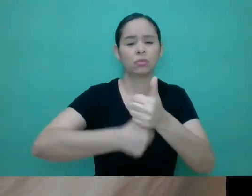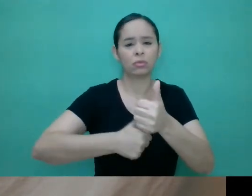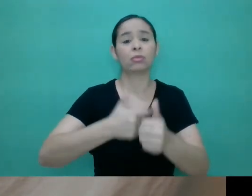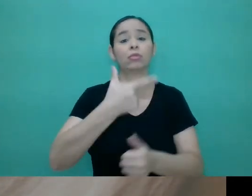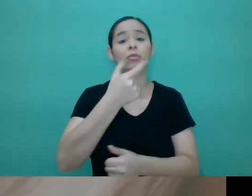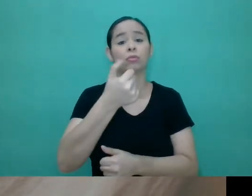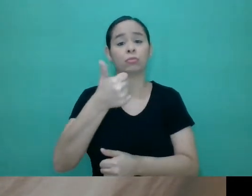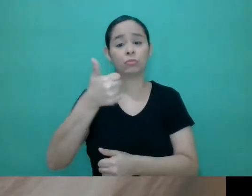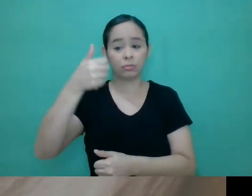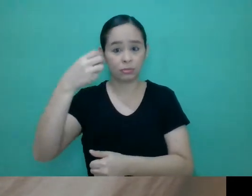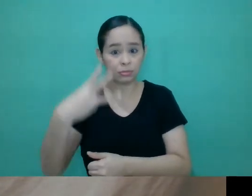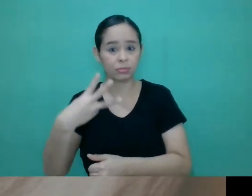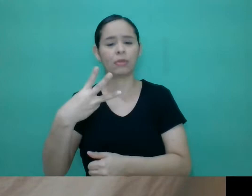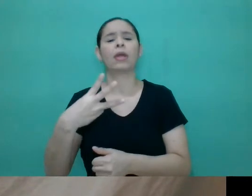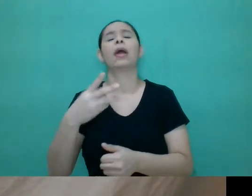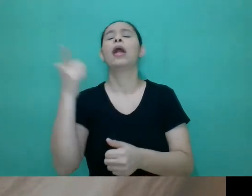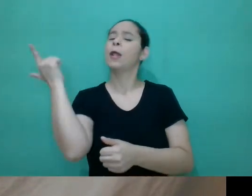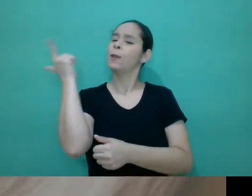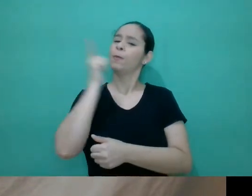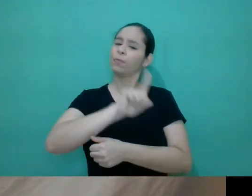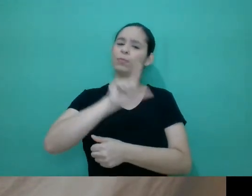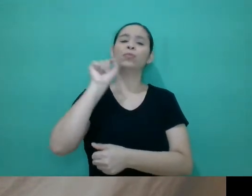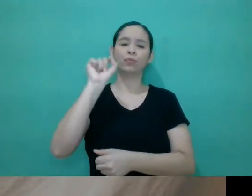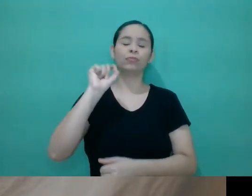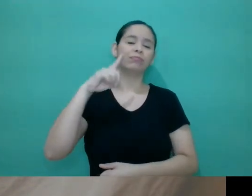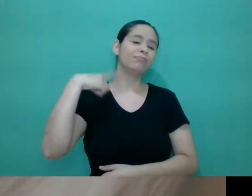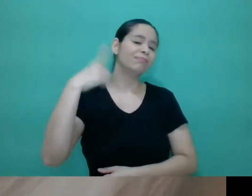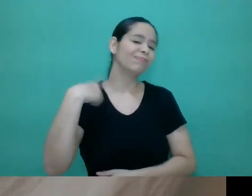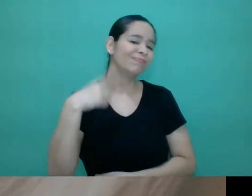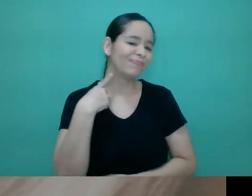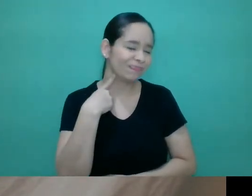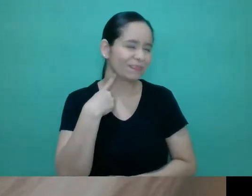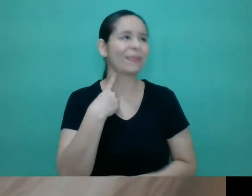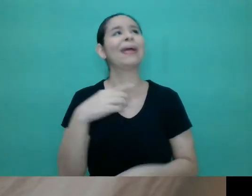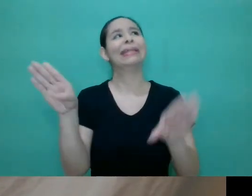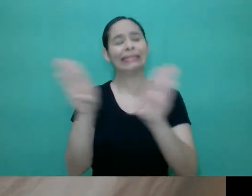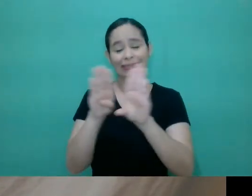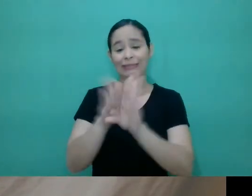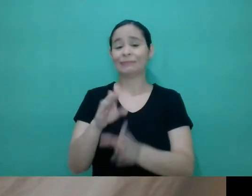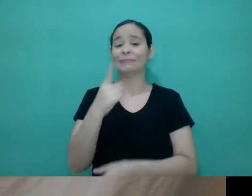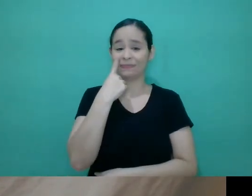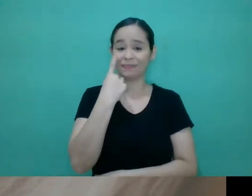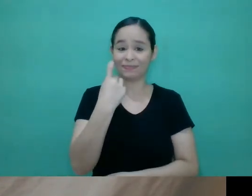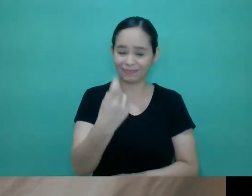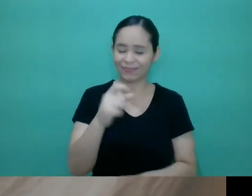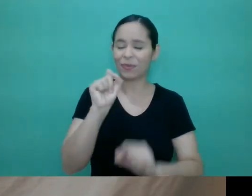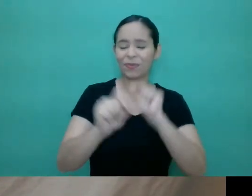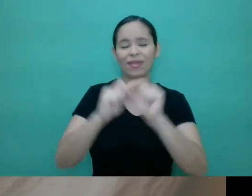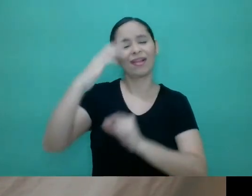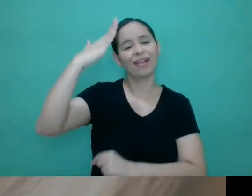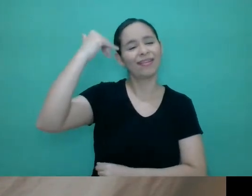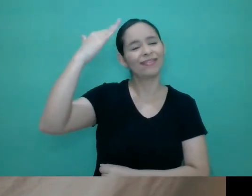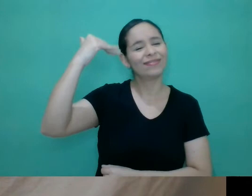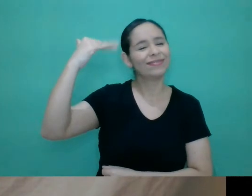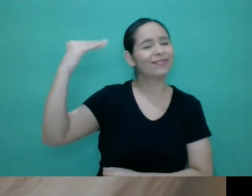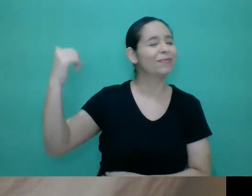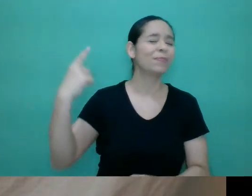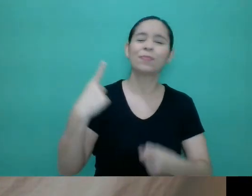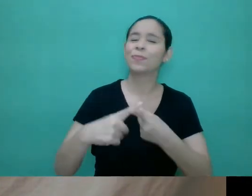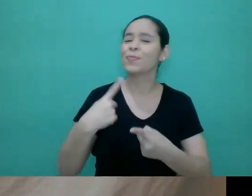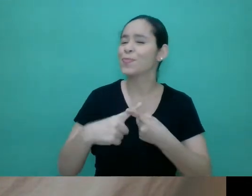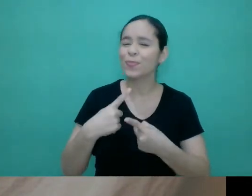ela é eleita deputada, né? É interessante notar também que ela ficou muito conhecida porque ela foi